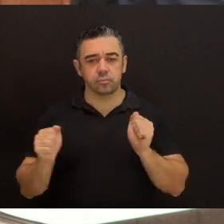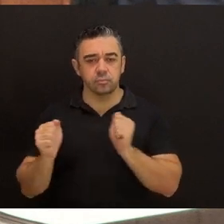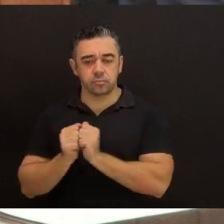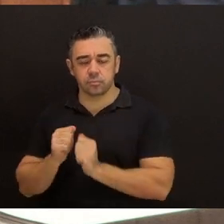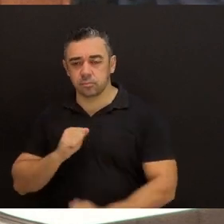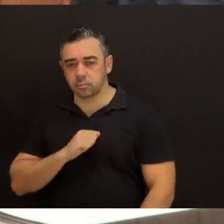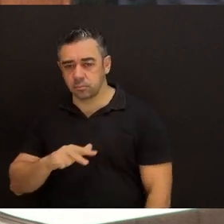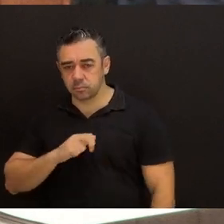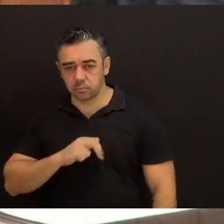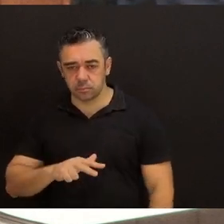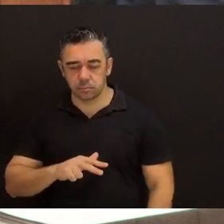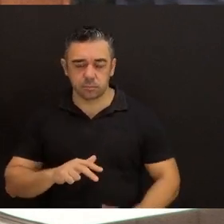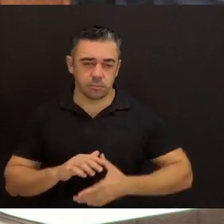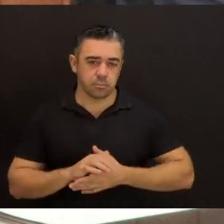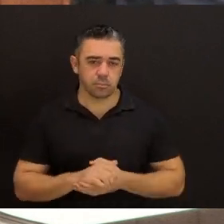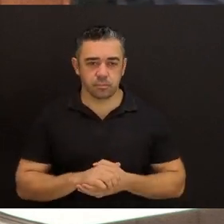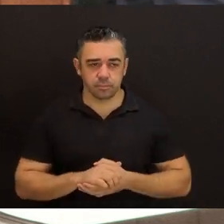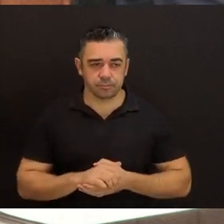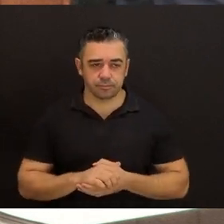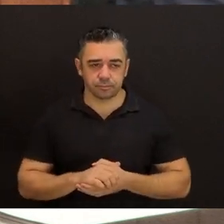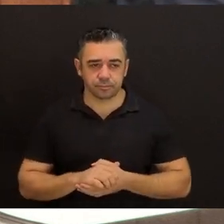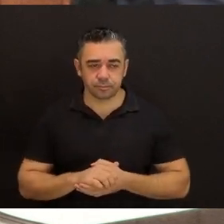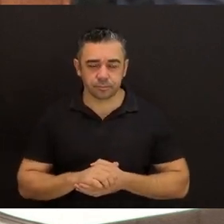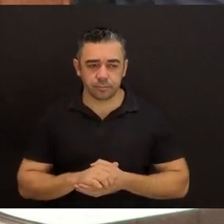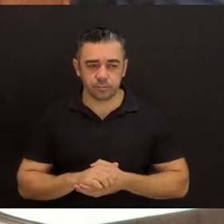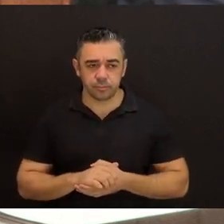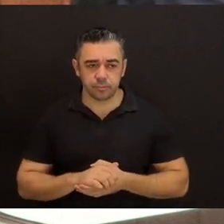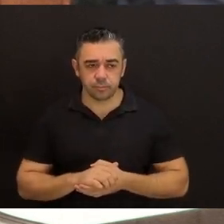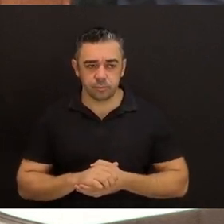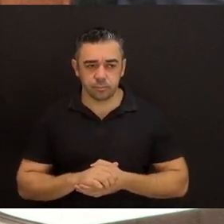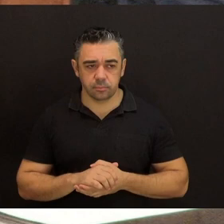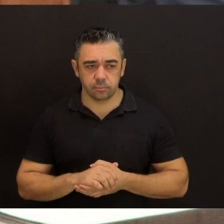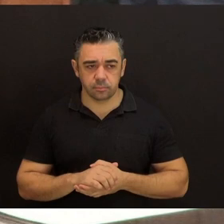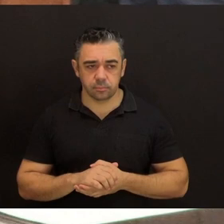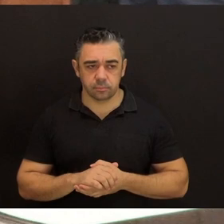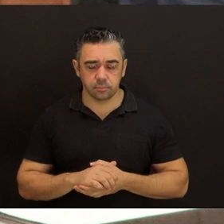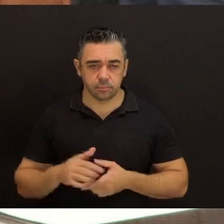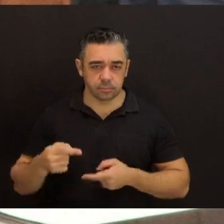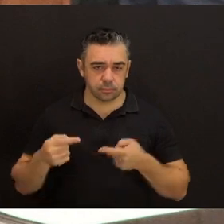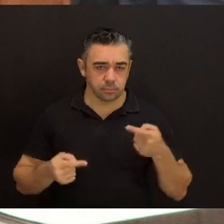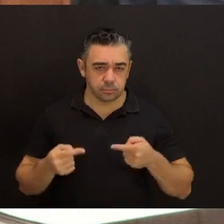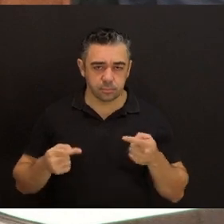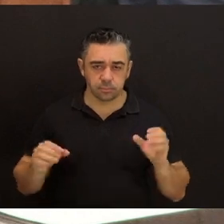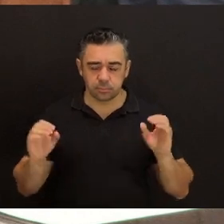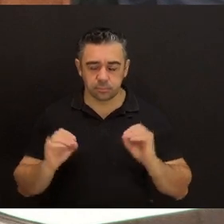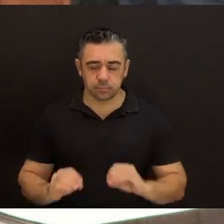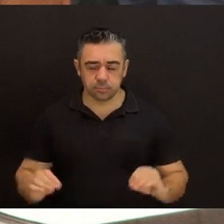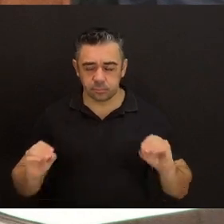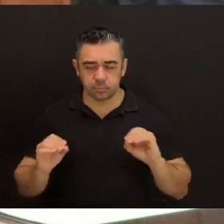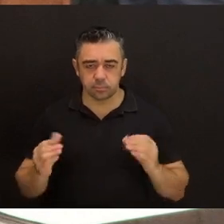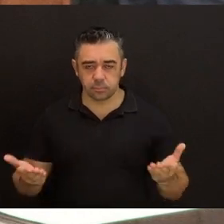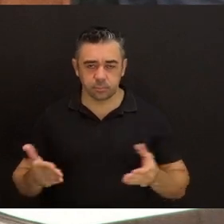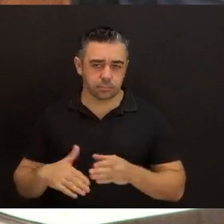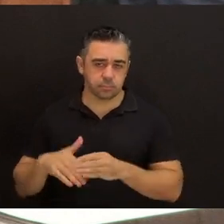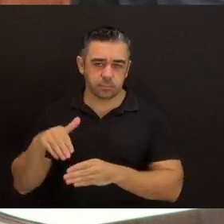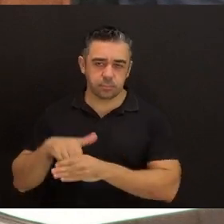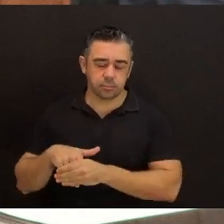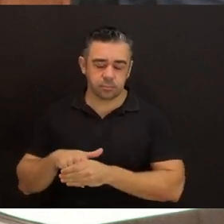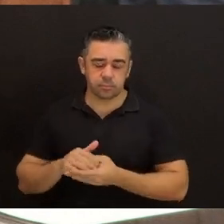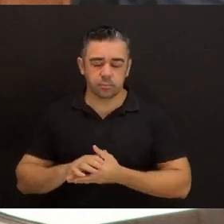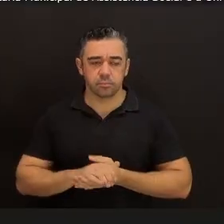eficiência humana colocamos em discussão não havendo a discussão passamos a votação